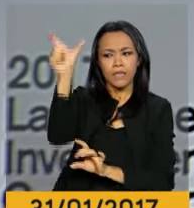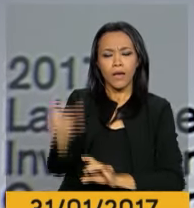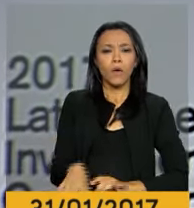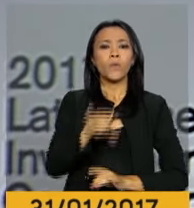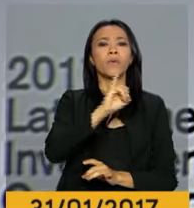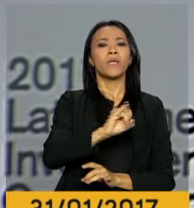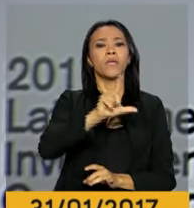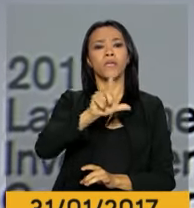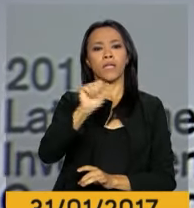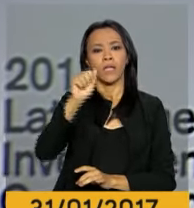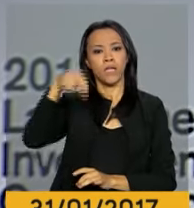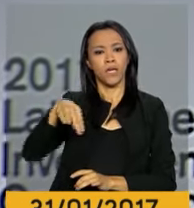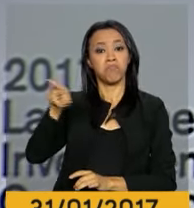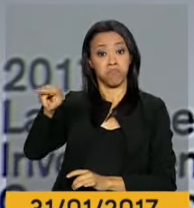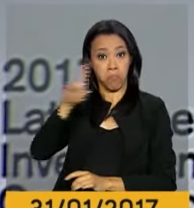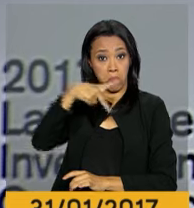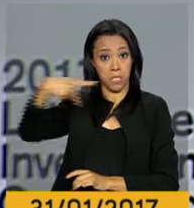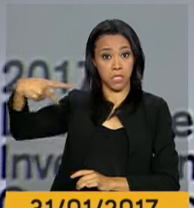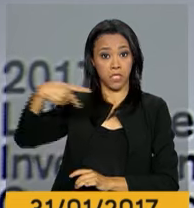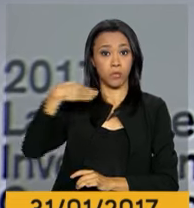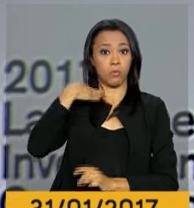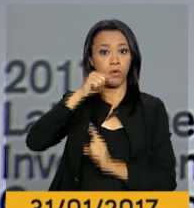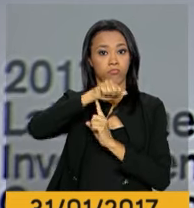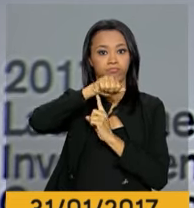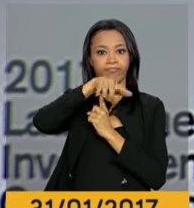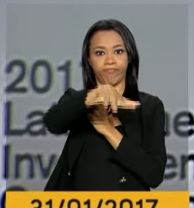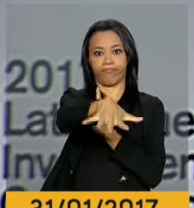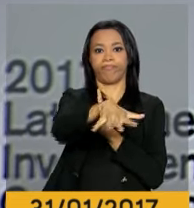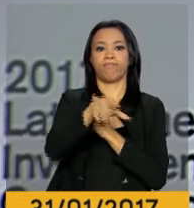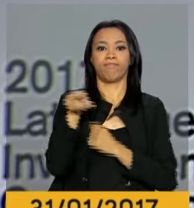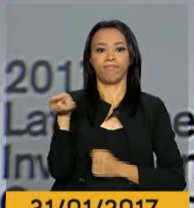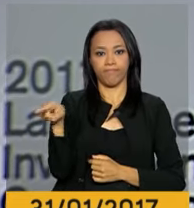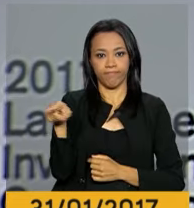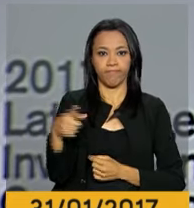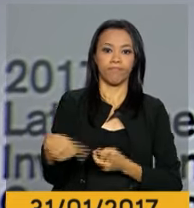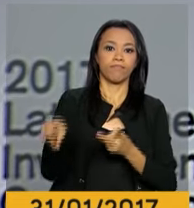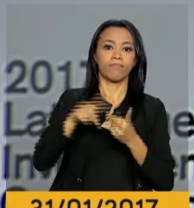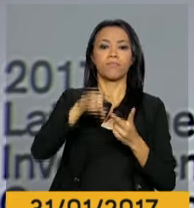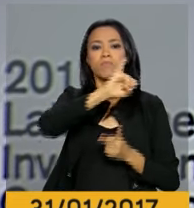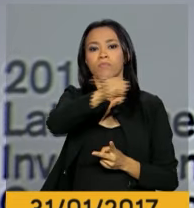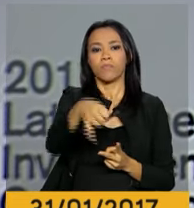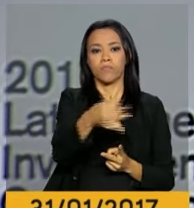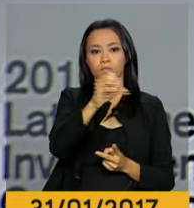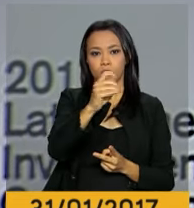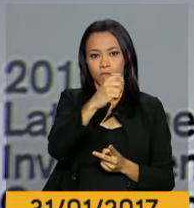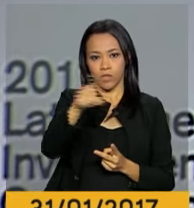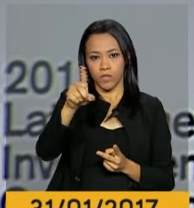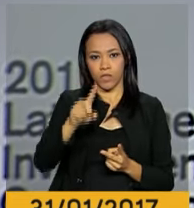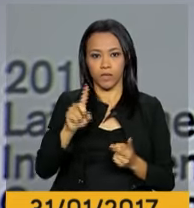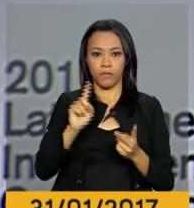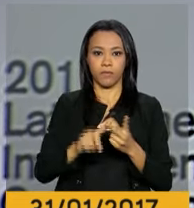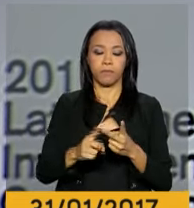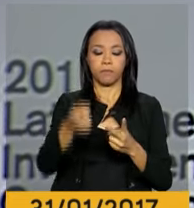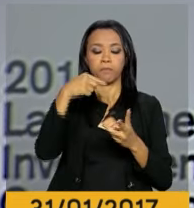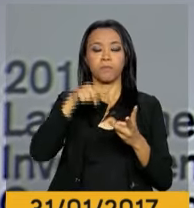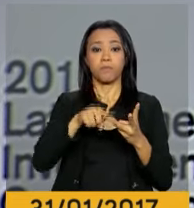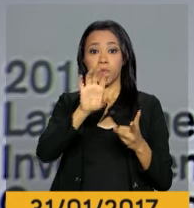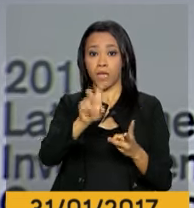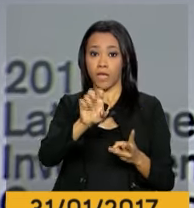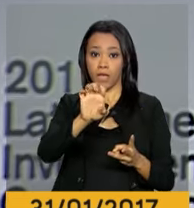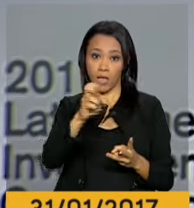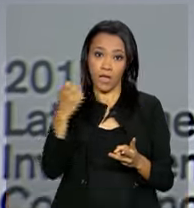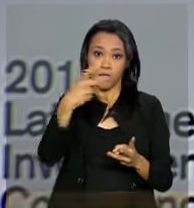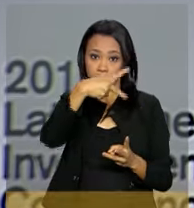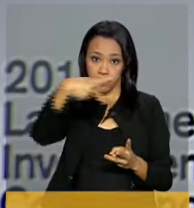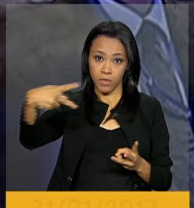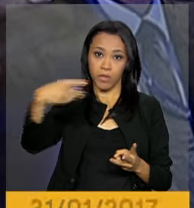fash presidente do Banco Central do Brasil o José olim Pereira o Sr John Major ex-primeiro Ministro